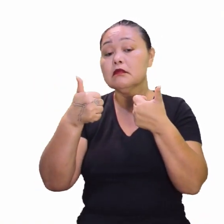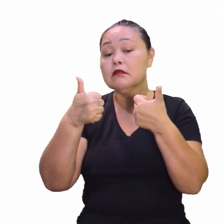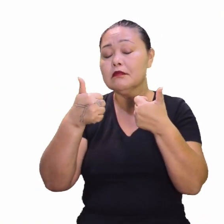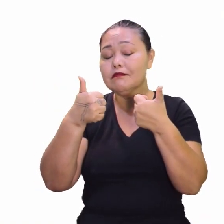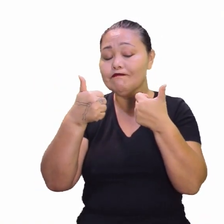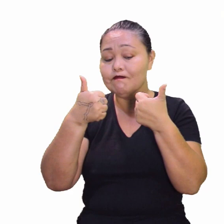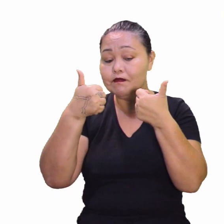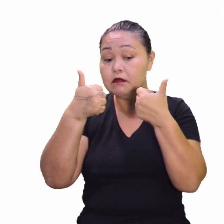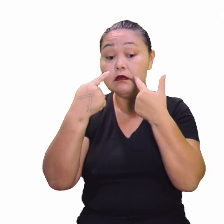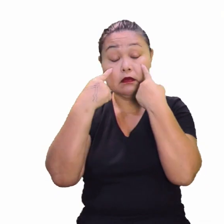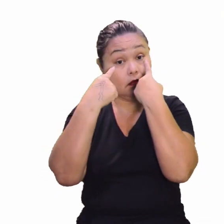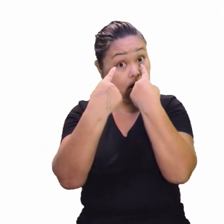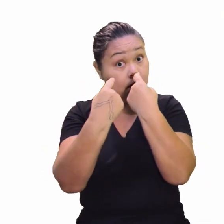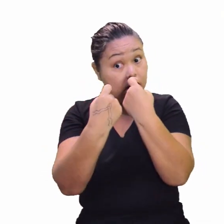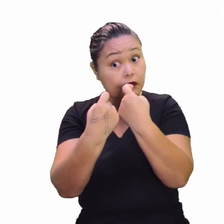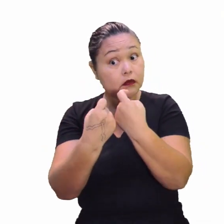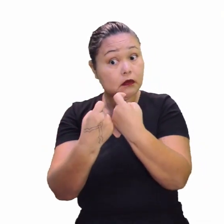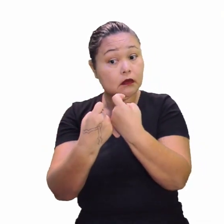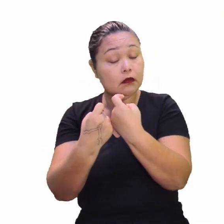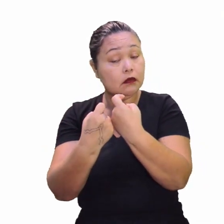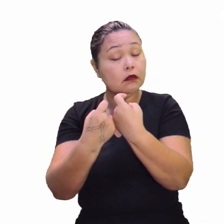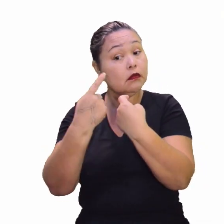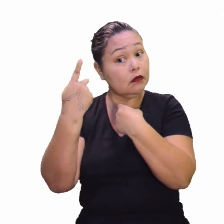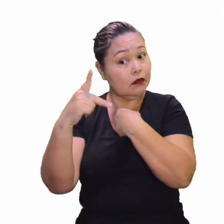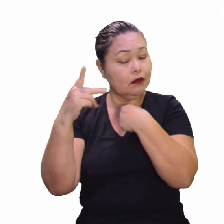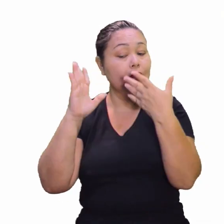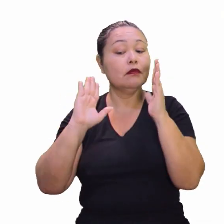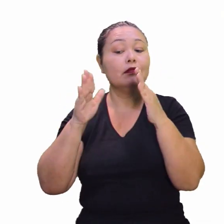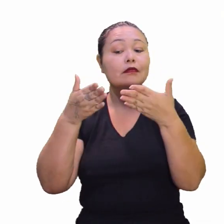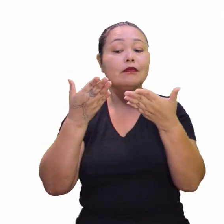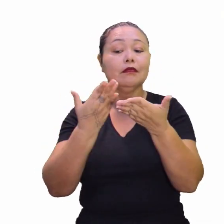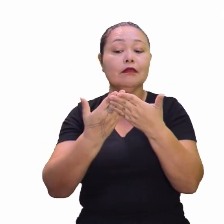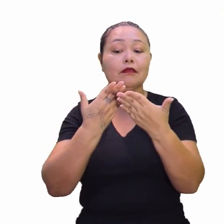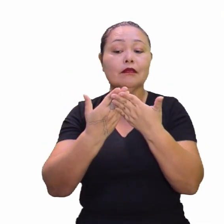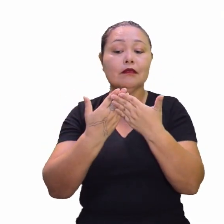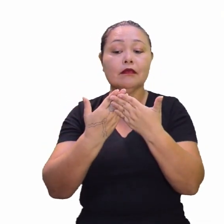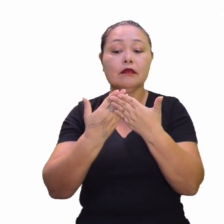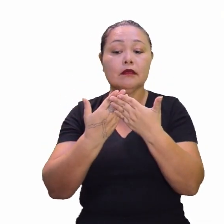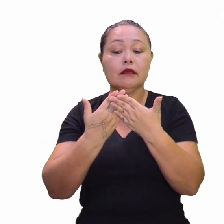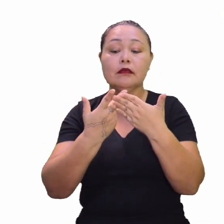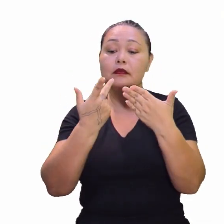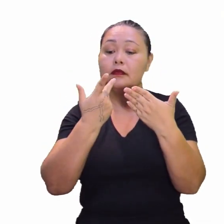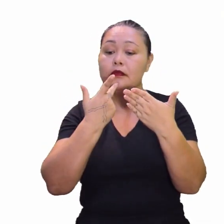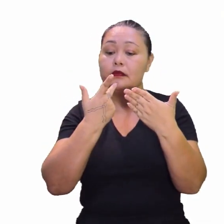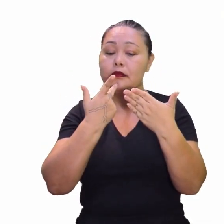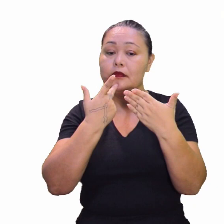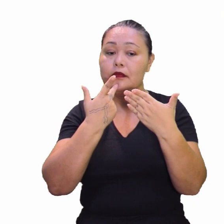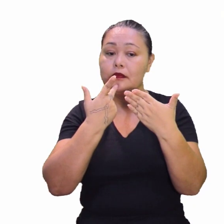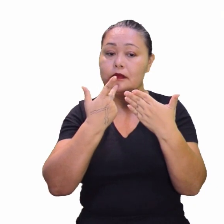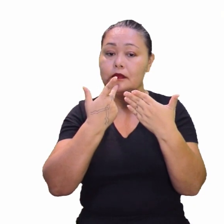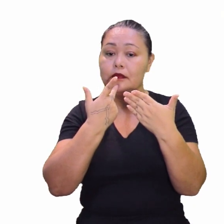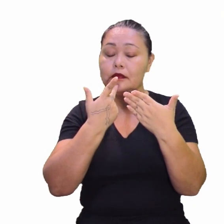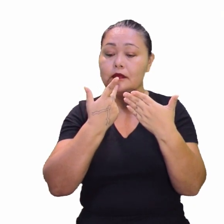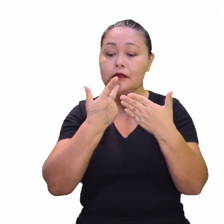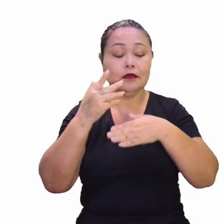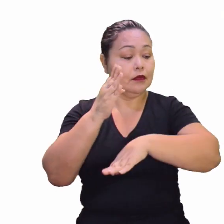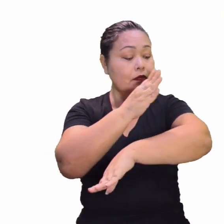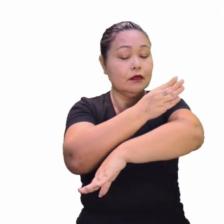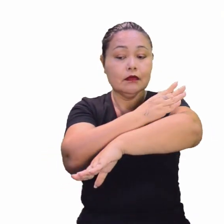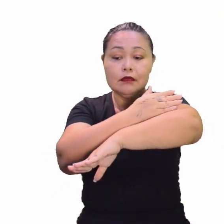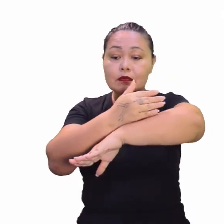forma bem interessante. Com certeza. Para essa aula. Muito bem. Falar de